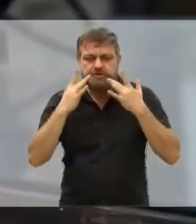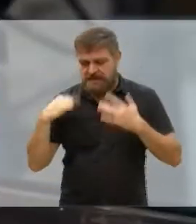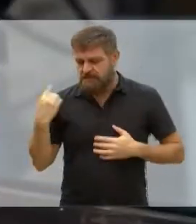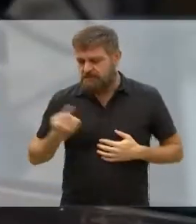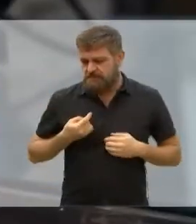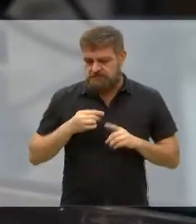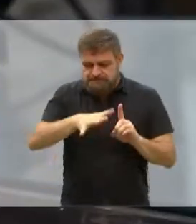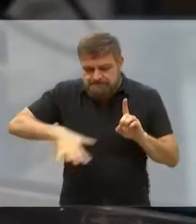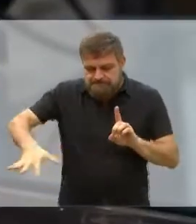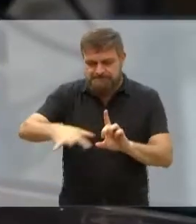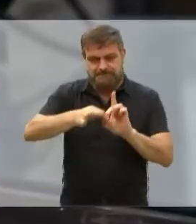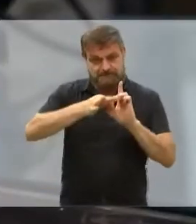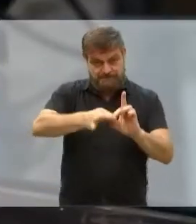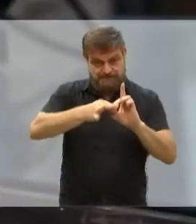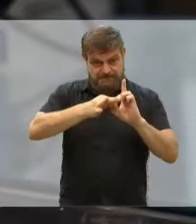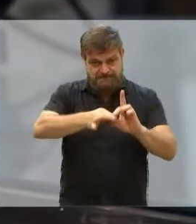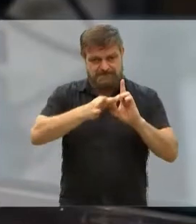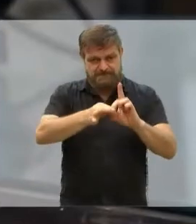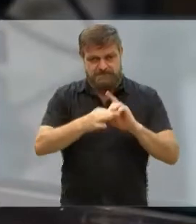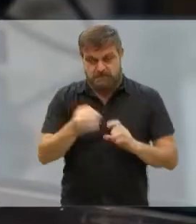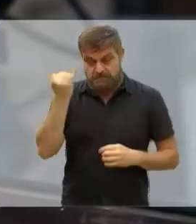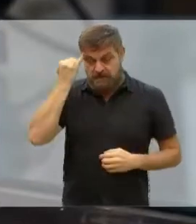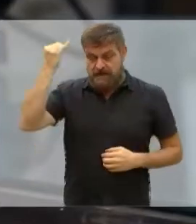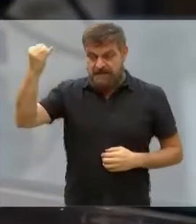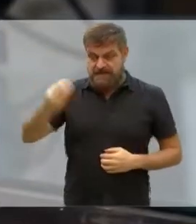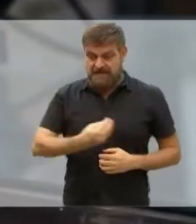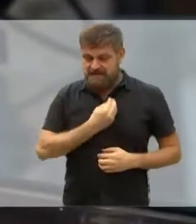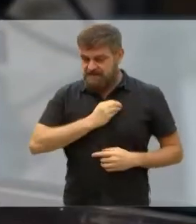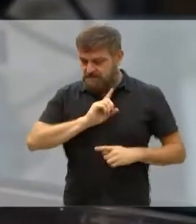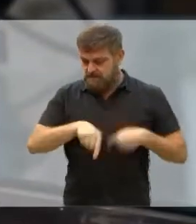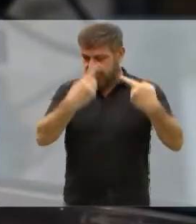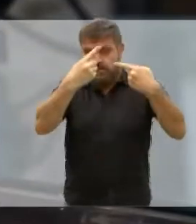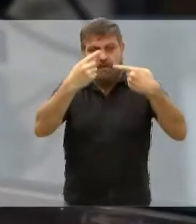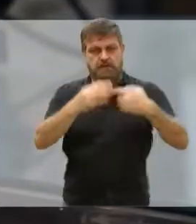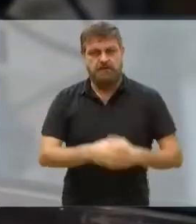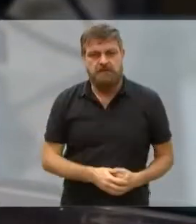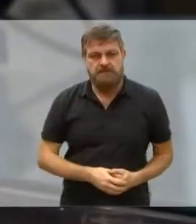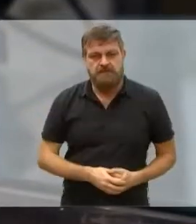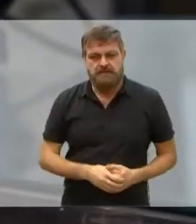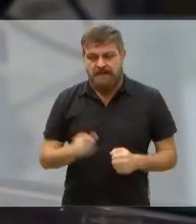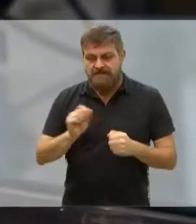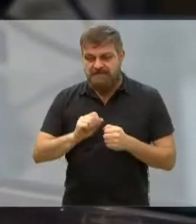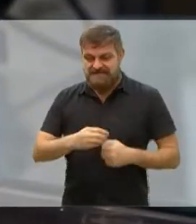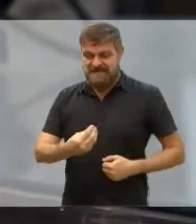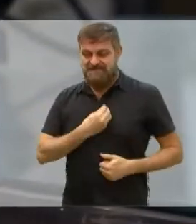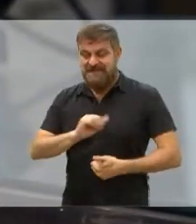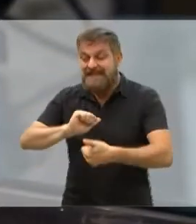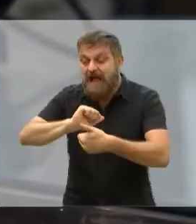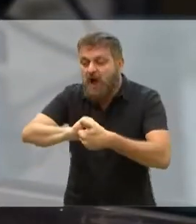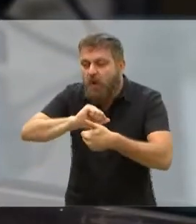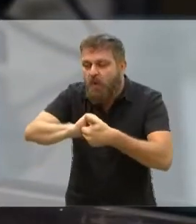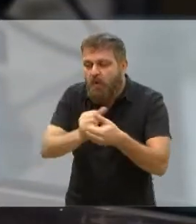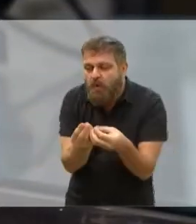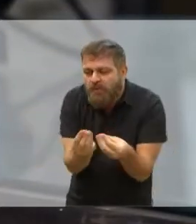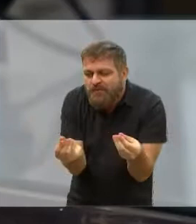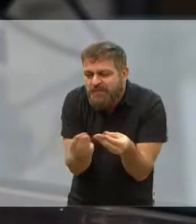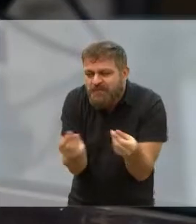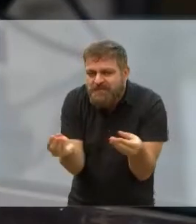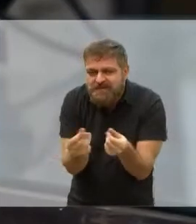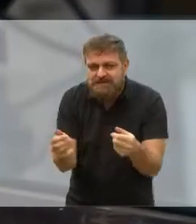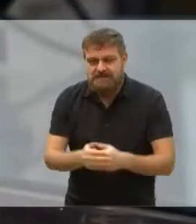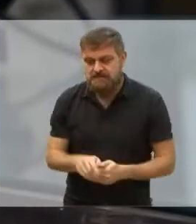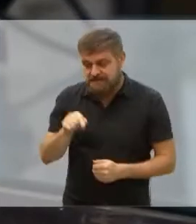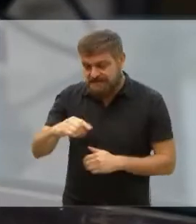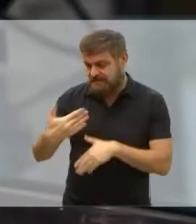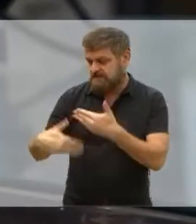para teatro e tal, mas assim, é essa ideia de trazer vida para a vida deles, de trazer qualidade de vida.